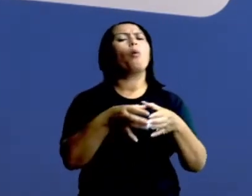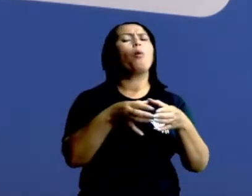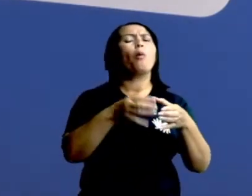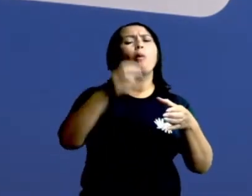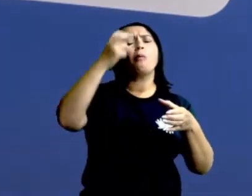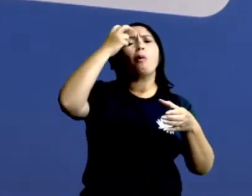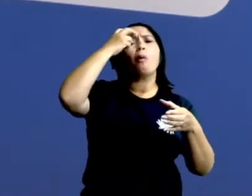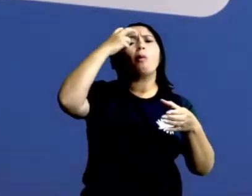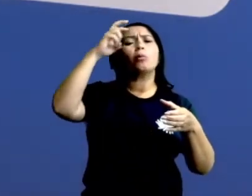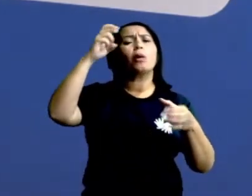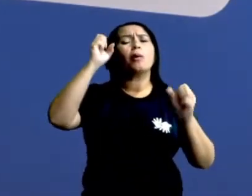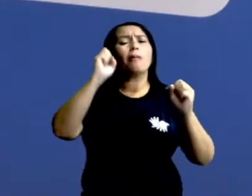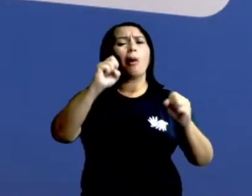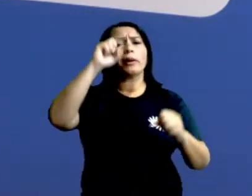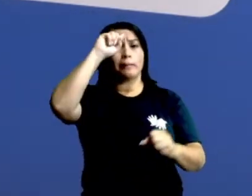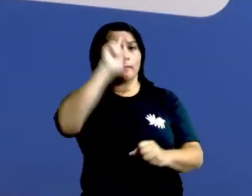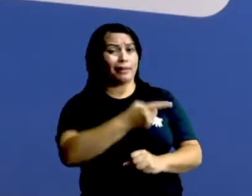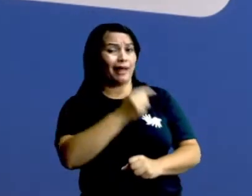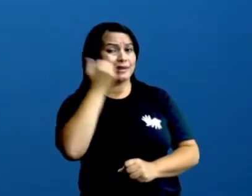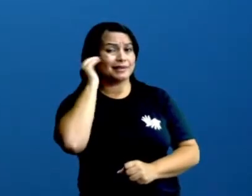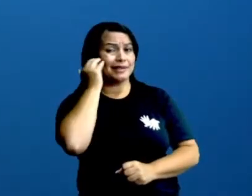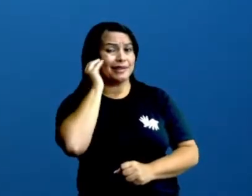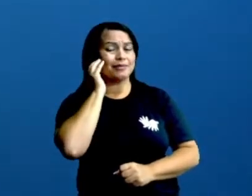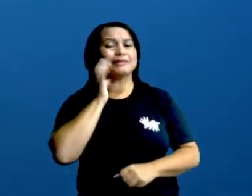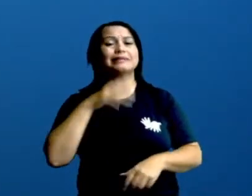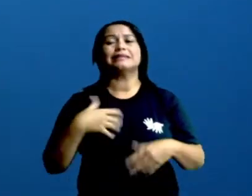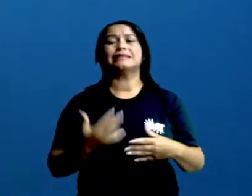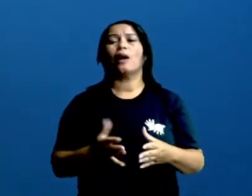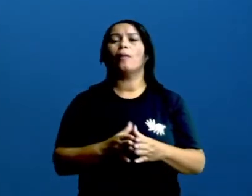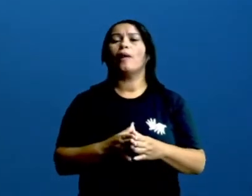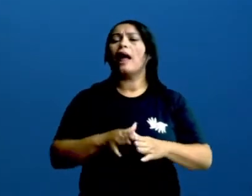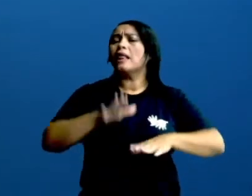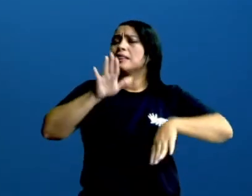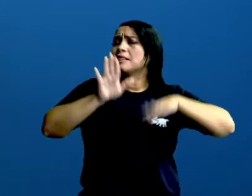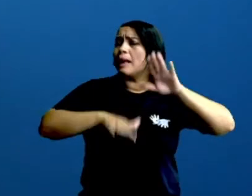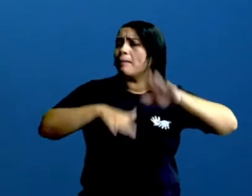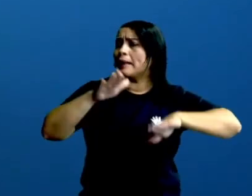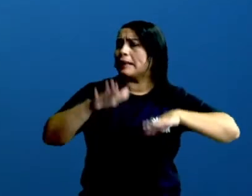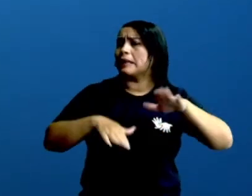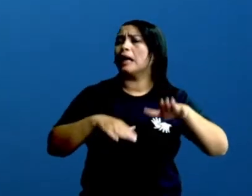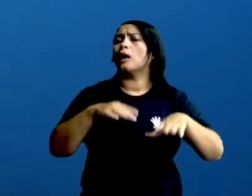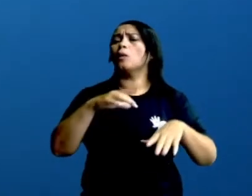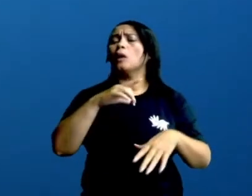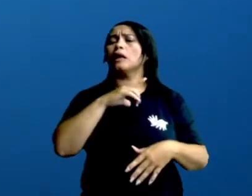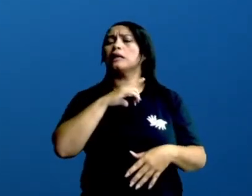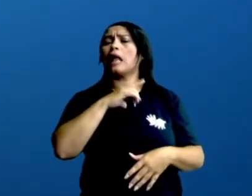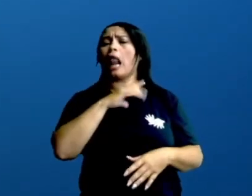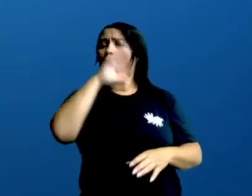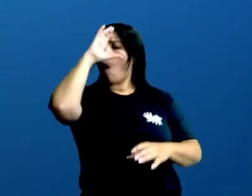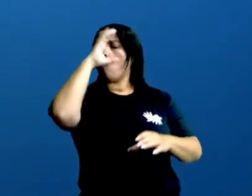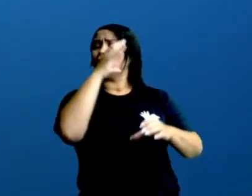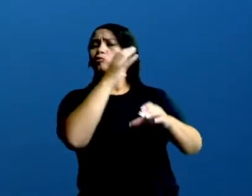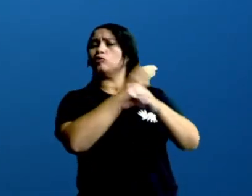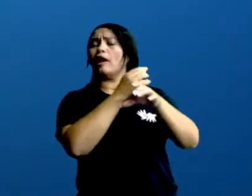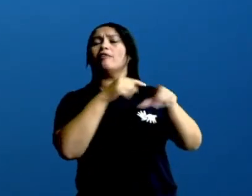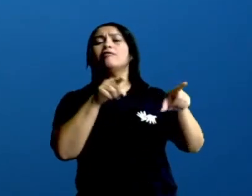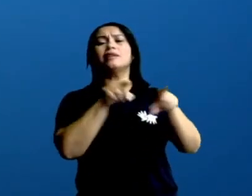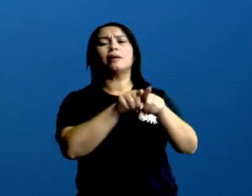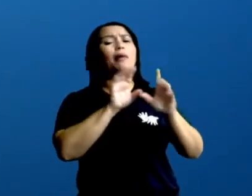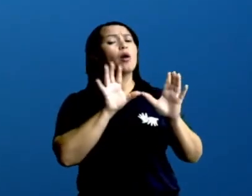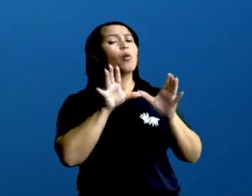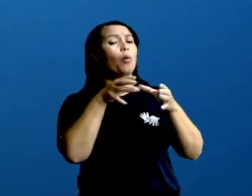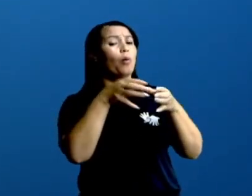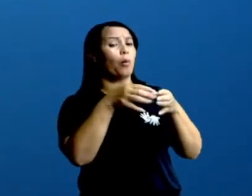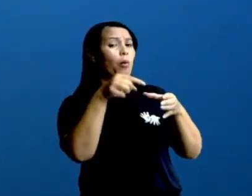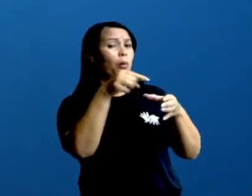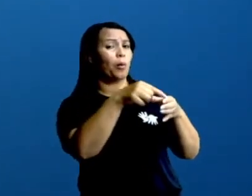cultural que está ali mandando, entendeu? Então, dependendo de quem estiver no comando, as fontes daquele grupo